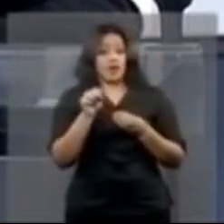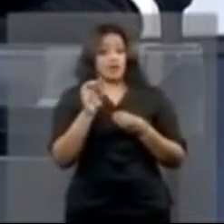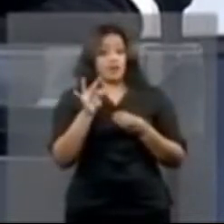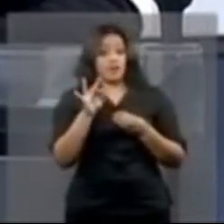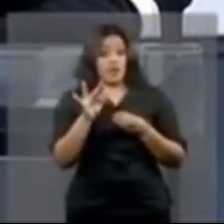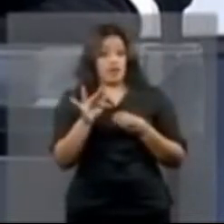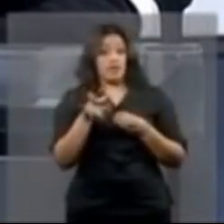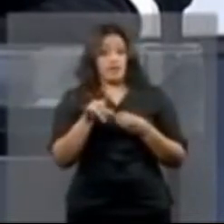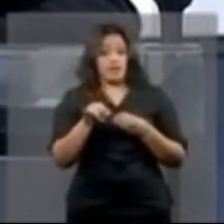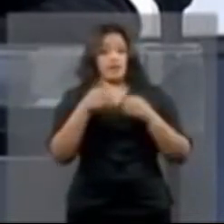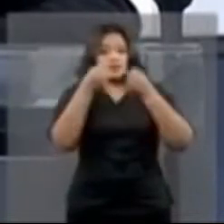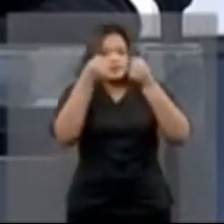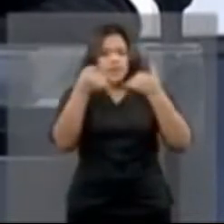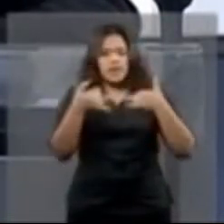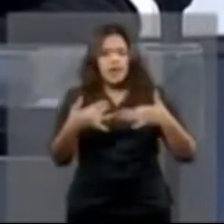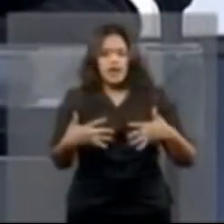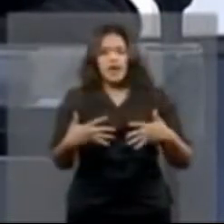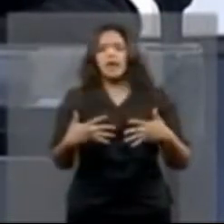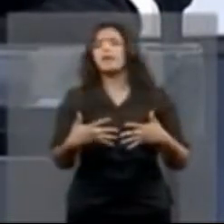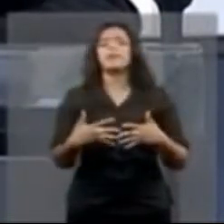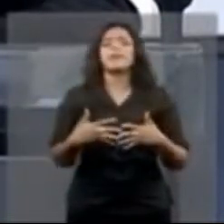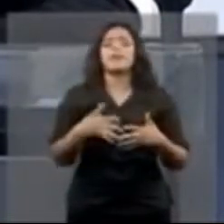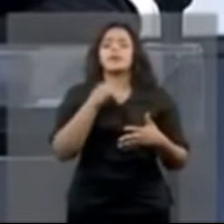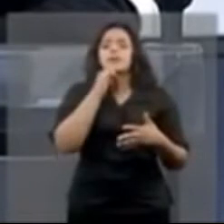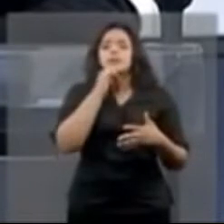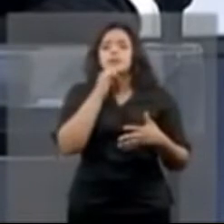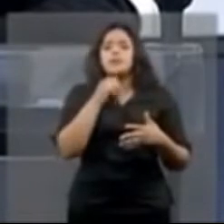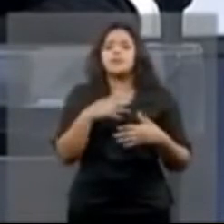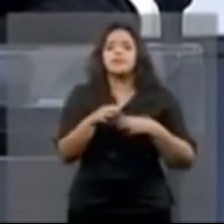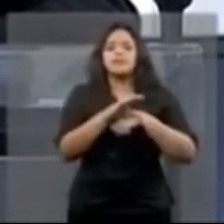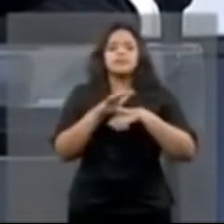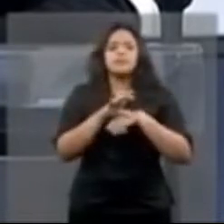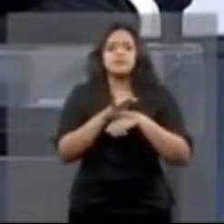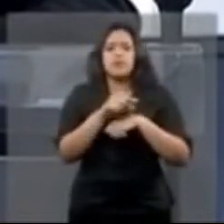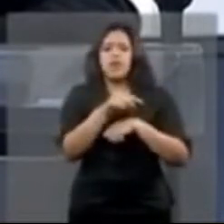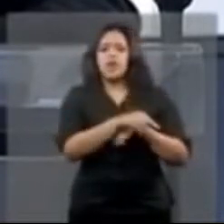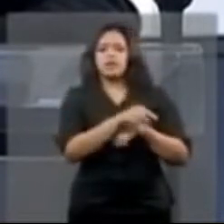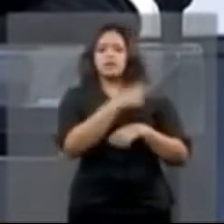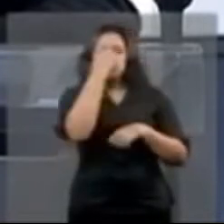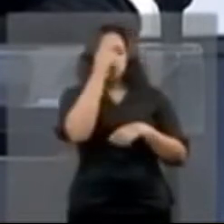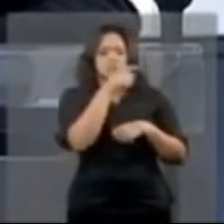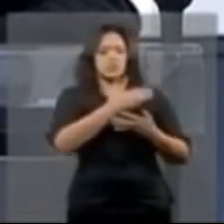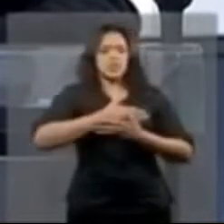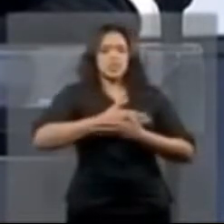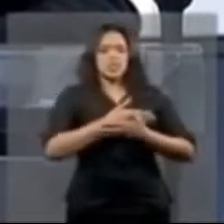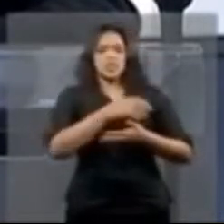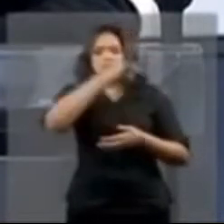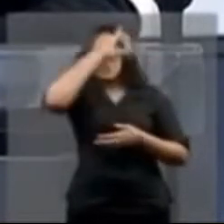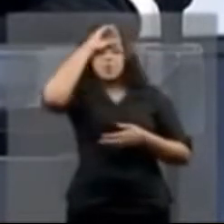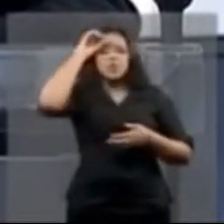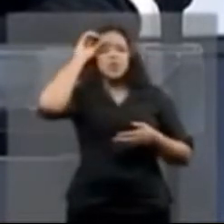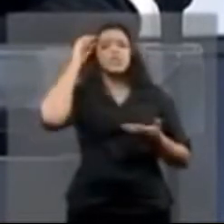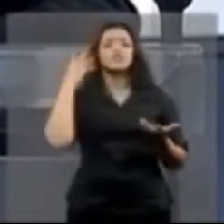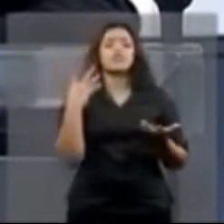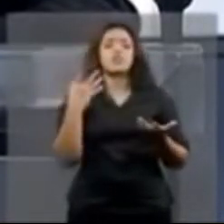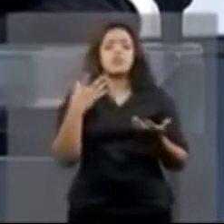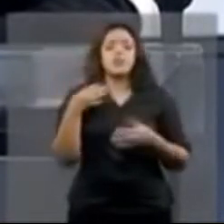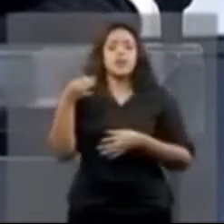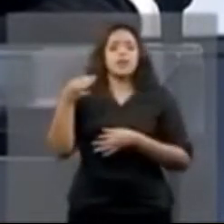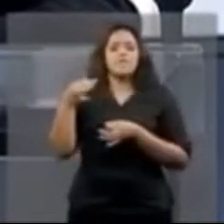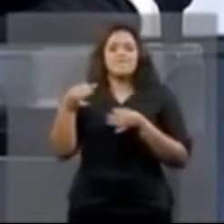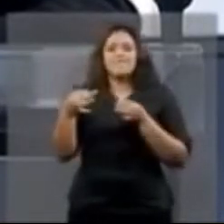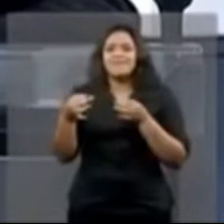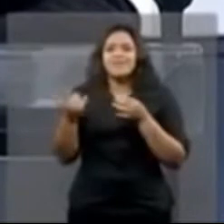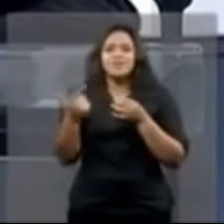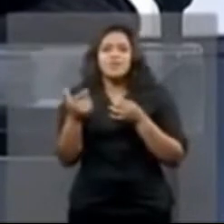explicar a permissão da pena capital a um ser humano inocente e indefeso para justificar a nossa incapacidade